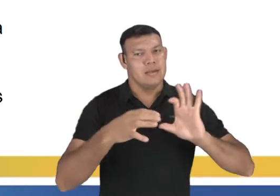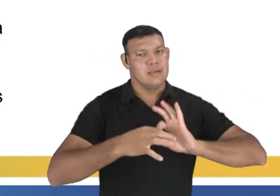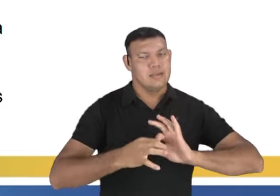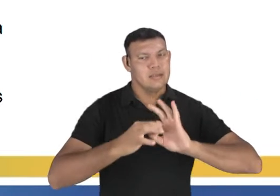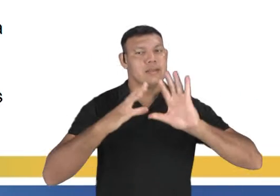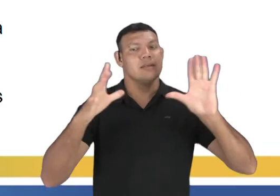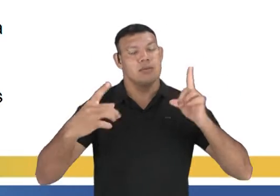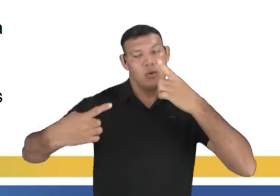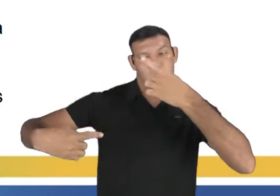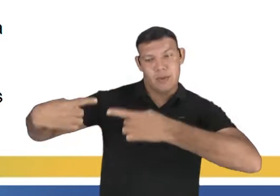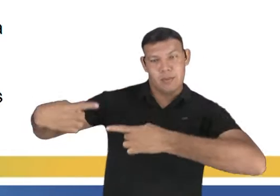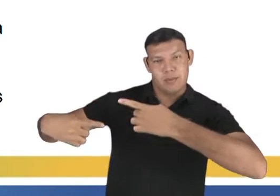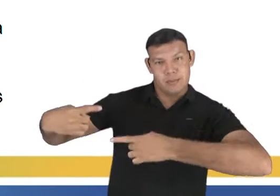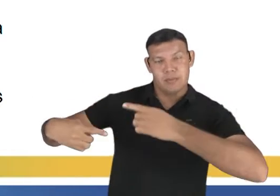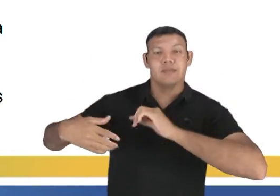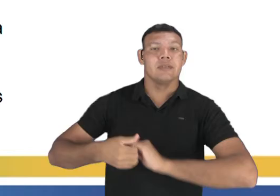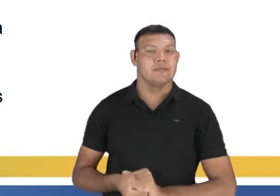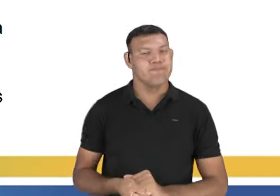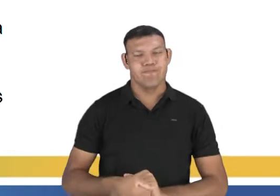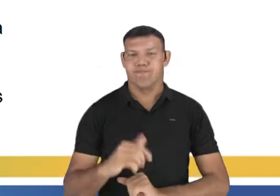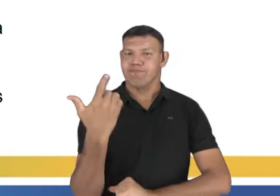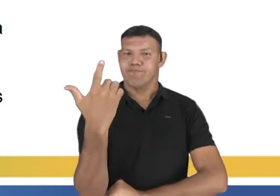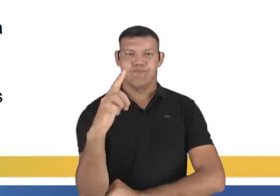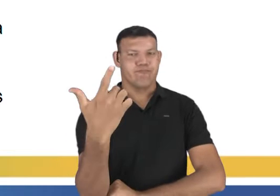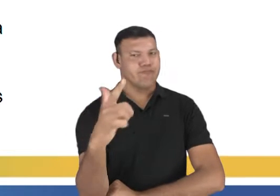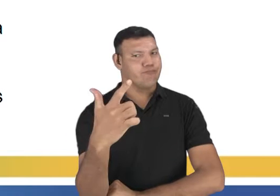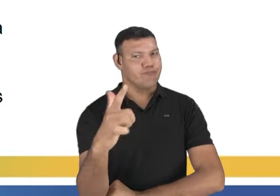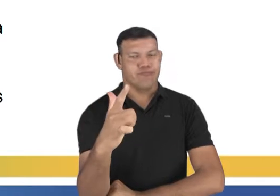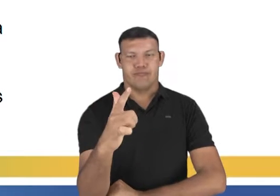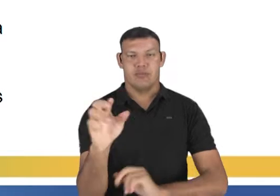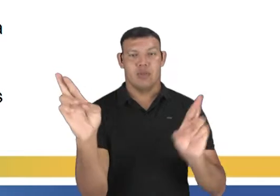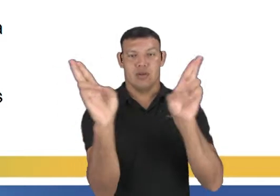liberdade política não consiste nisso.